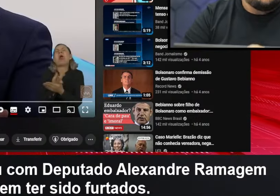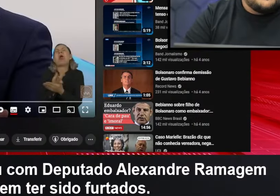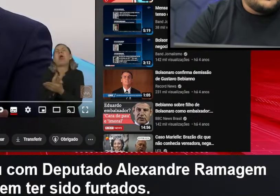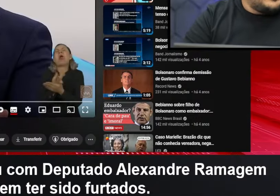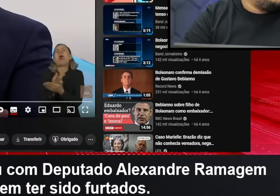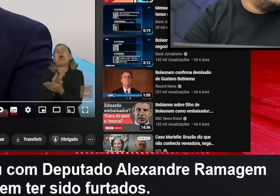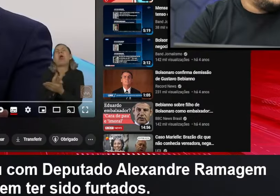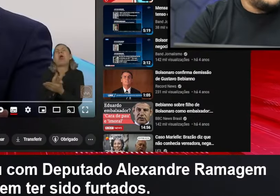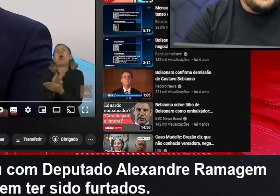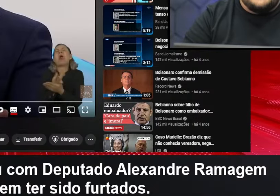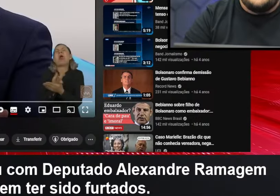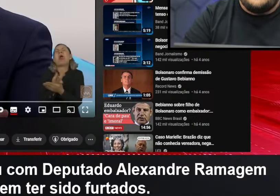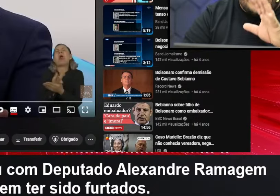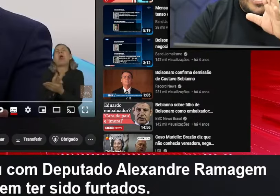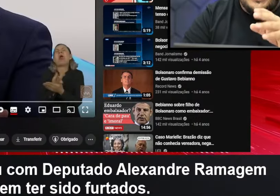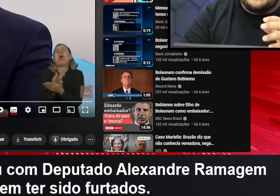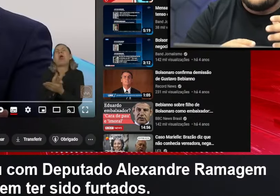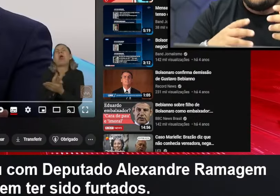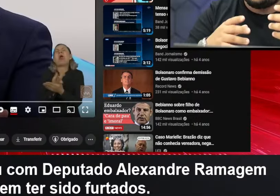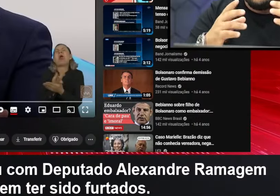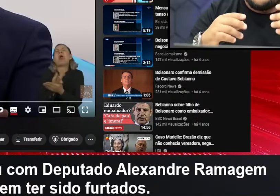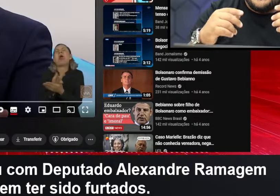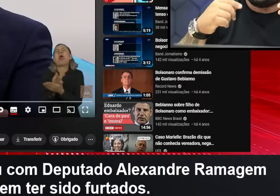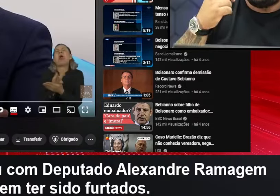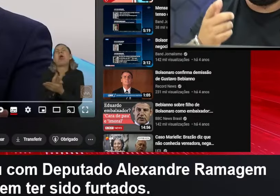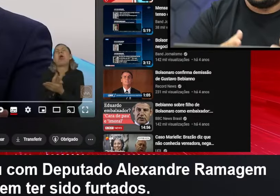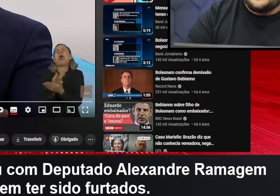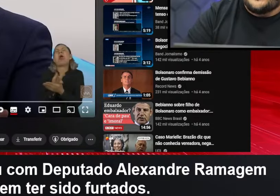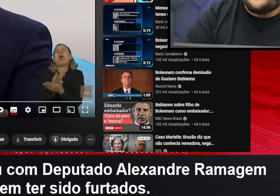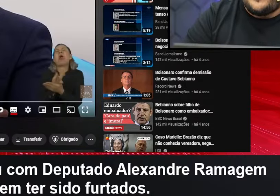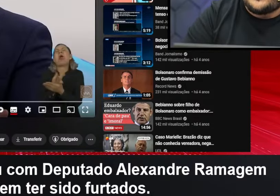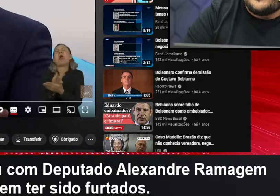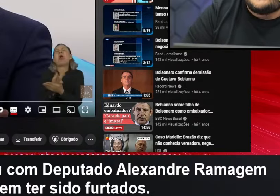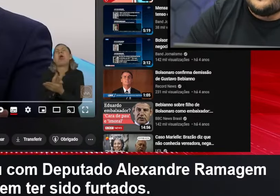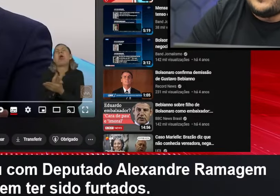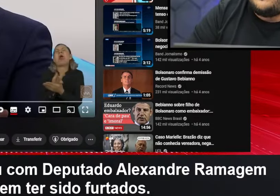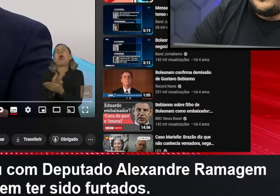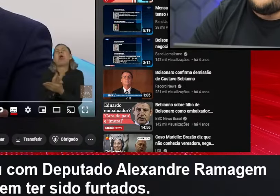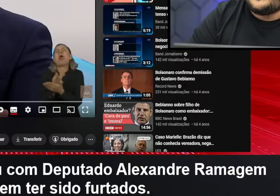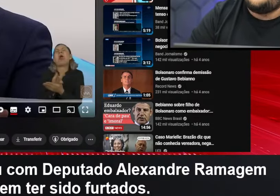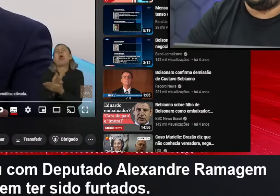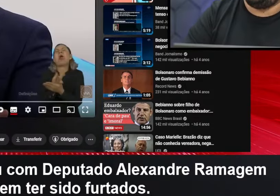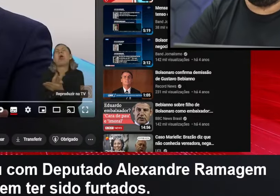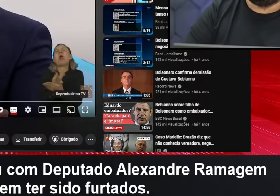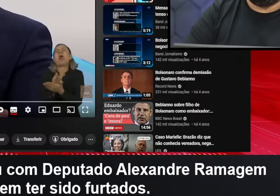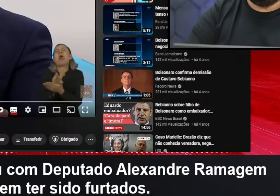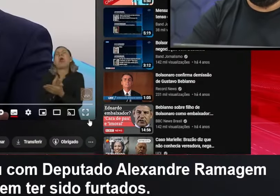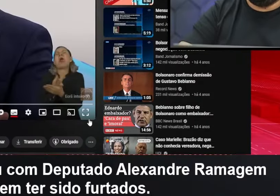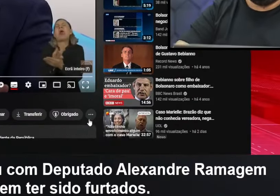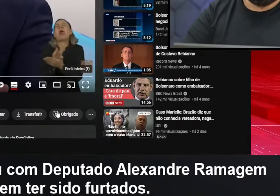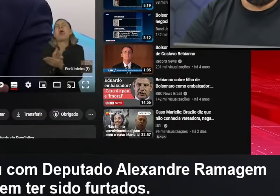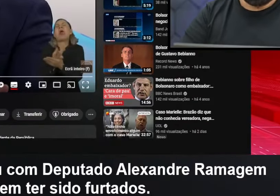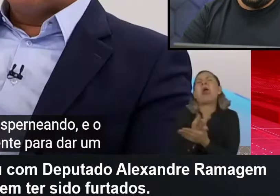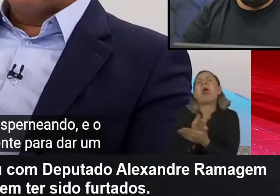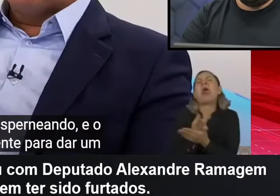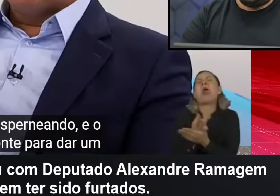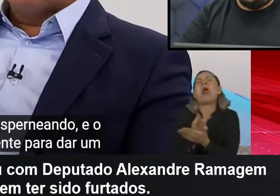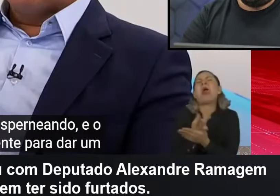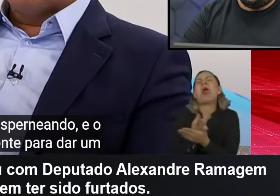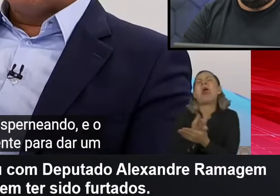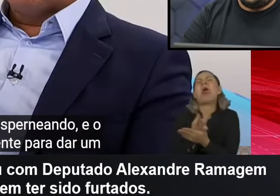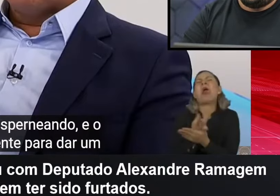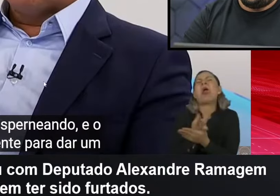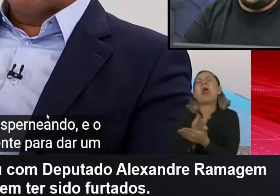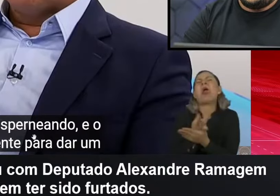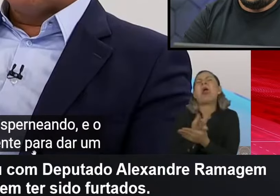olha o que ele fala sobre abim paralela né ele admite que o Carlos bolsonaro pode botar com a legenda mesmo Vi para quem não puder ler acompanha